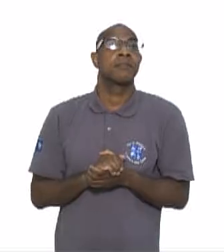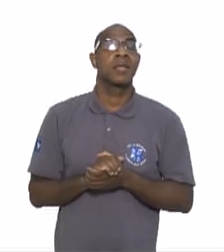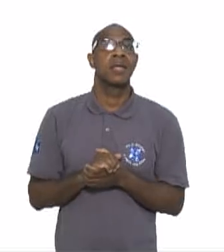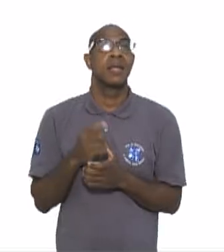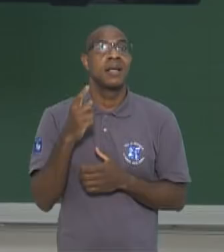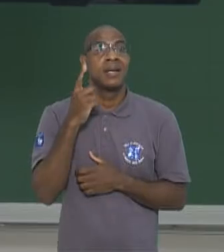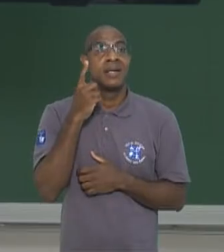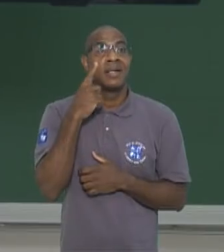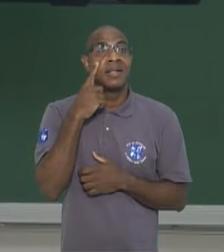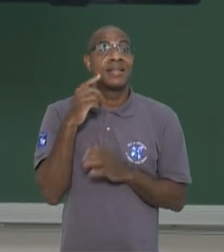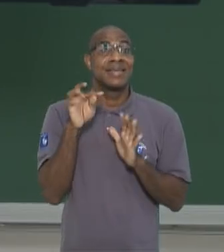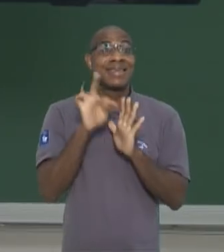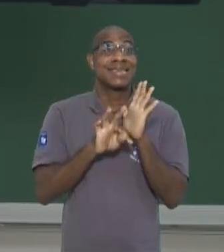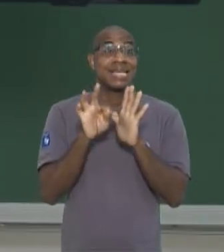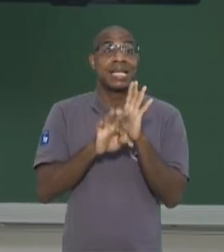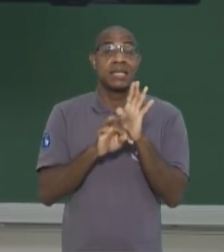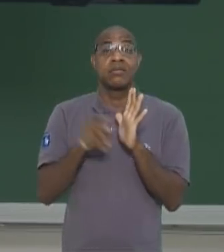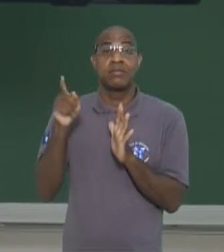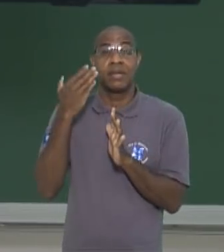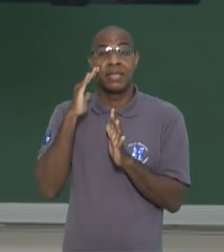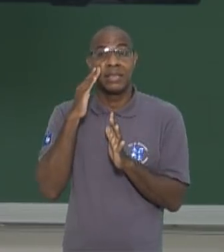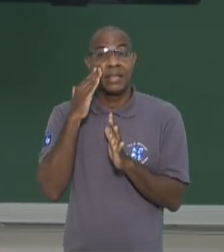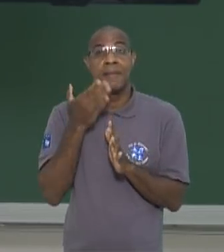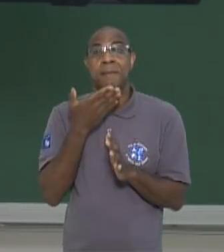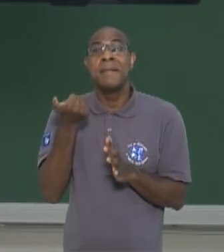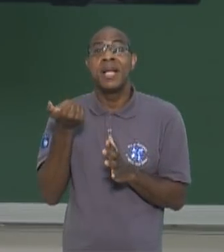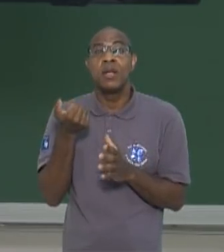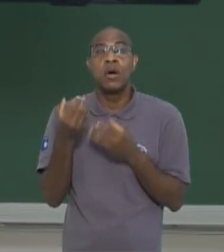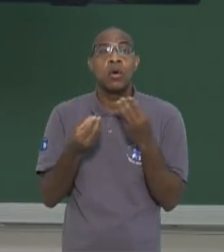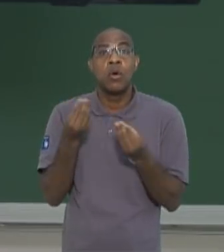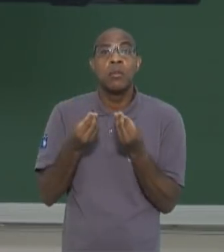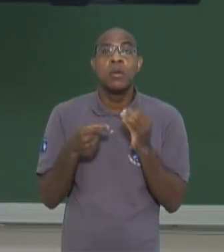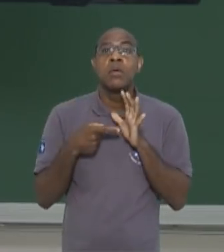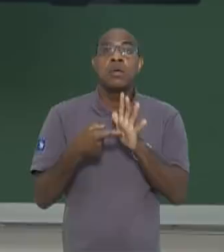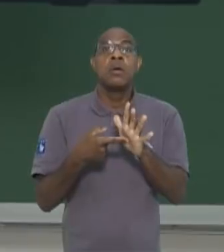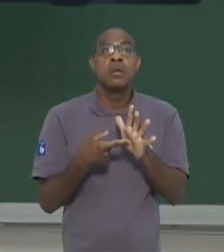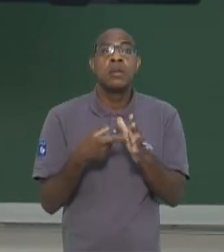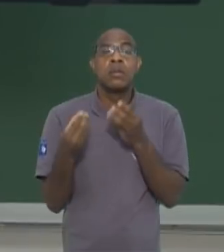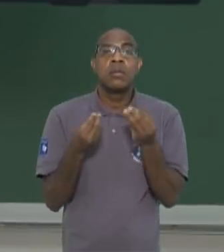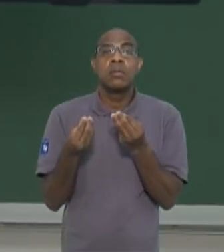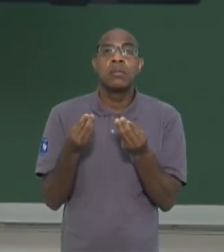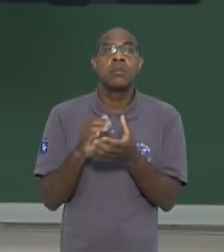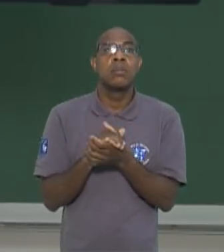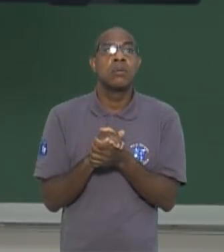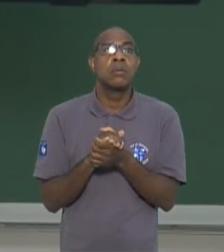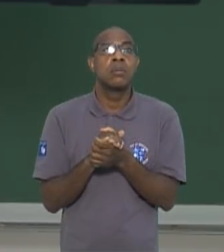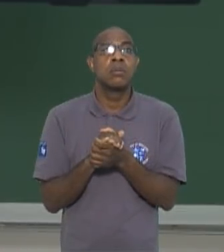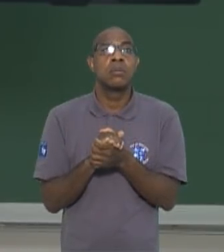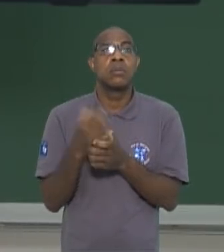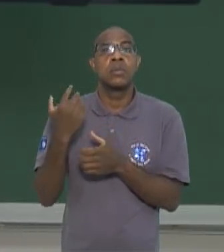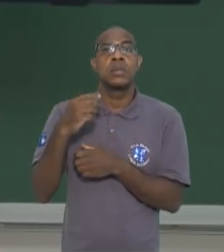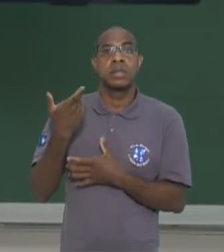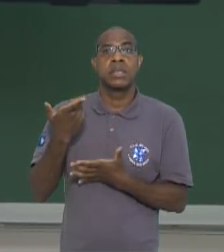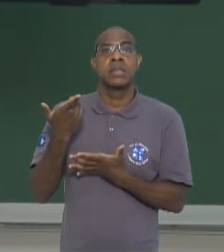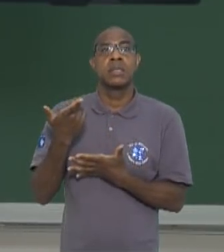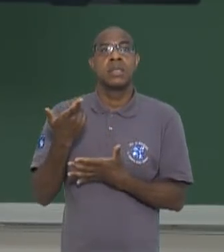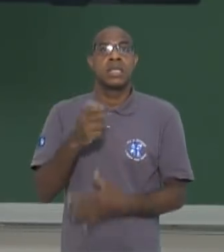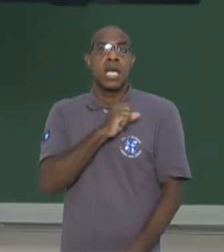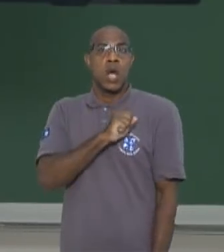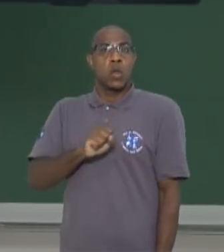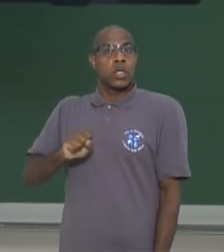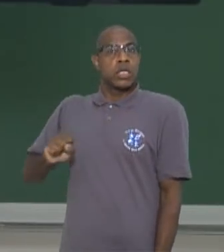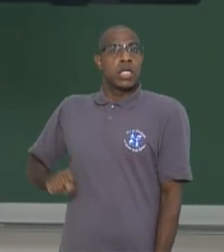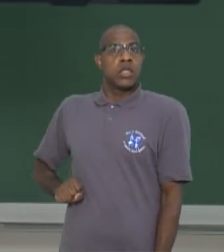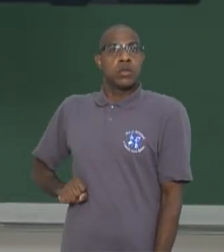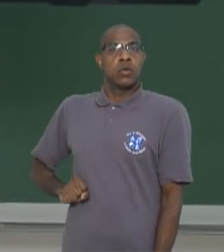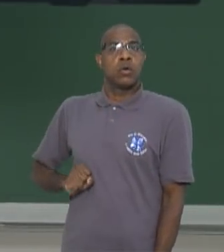a gente vai ler esse texto aqui para a gente entender um pouquinho melhor qual é a representação dessa figura, que são os senhores feudais dentro da